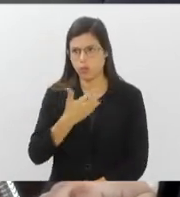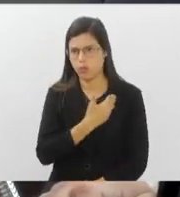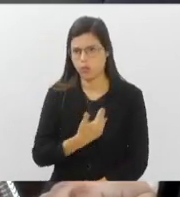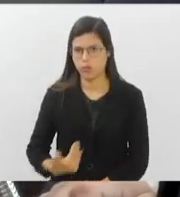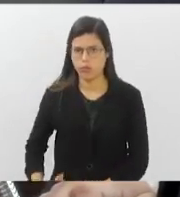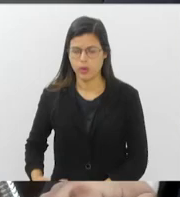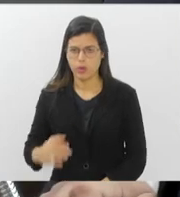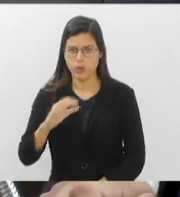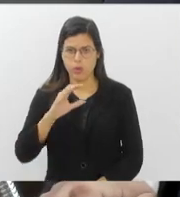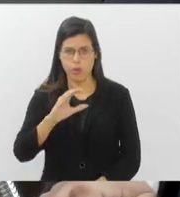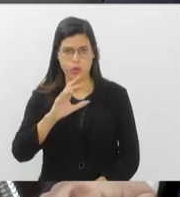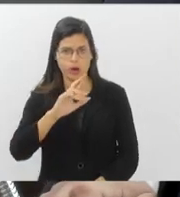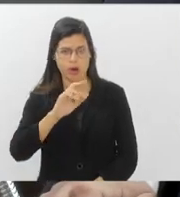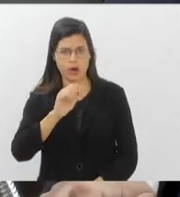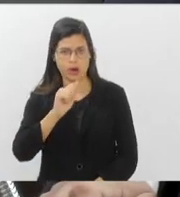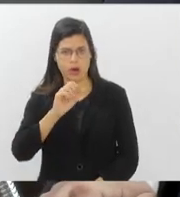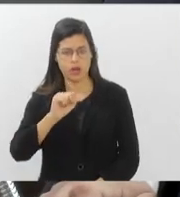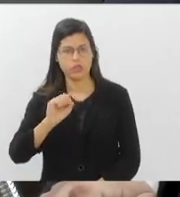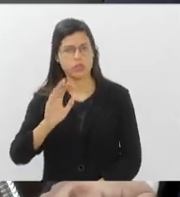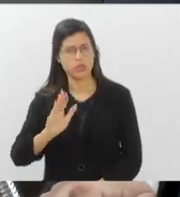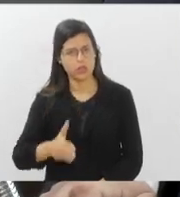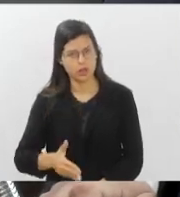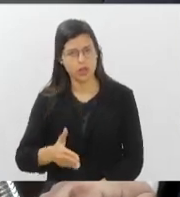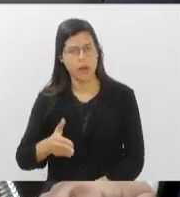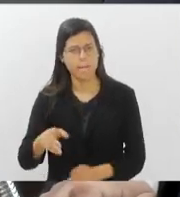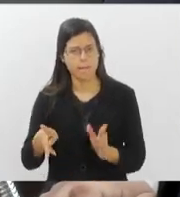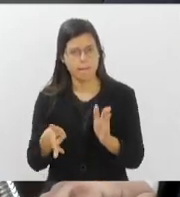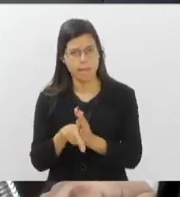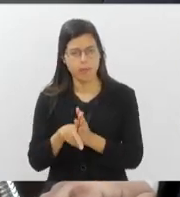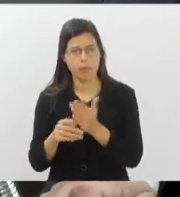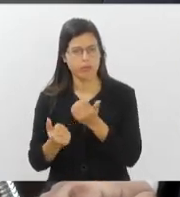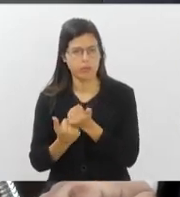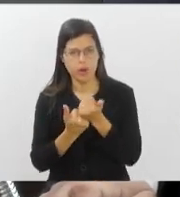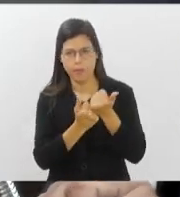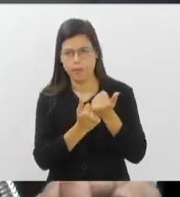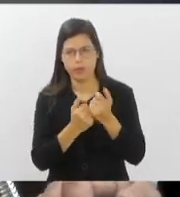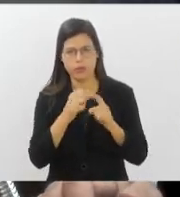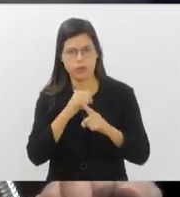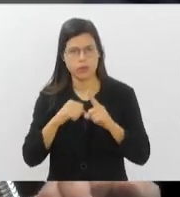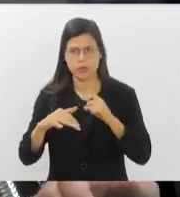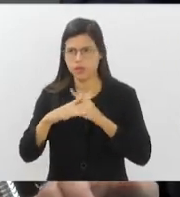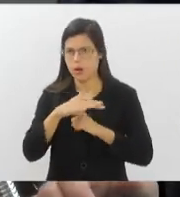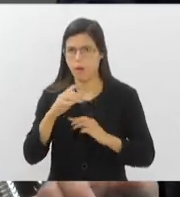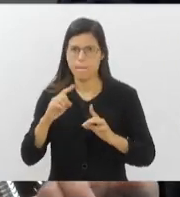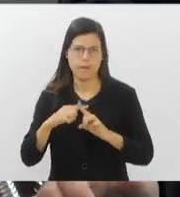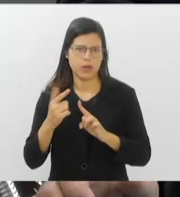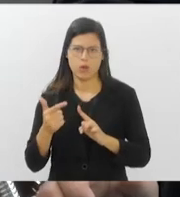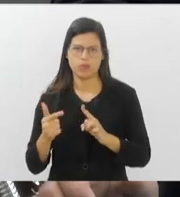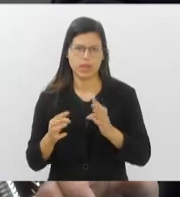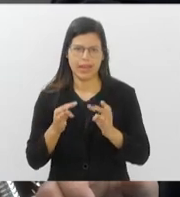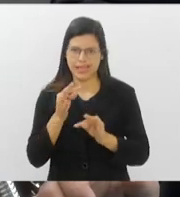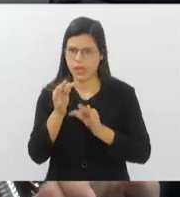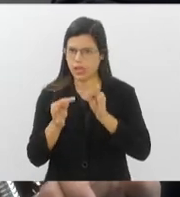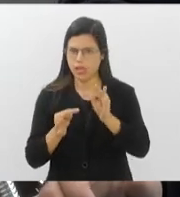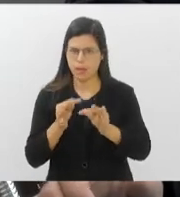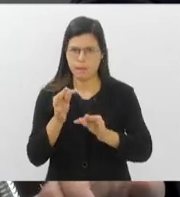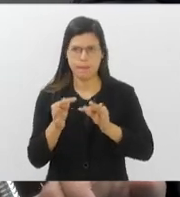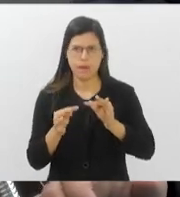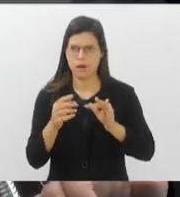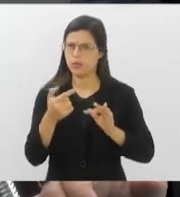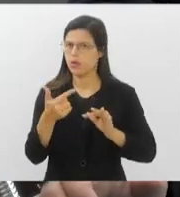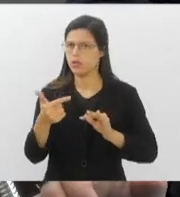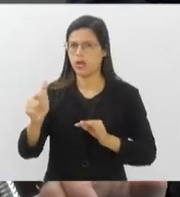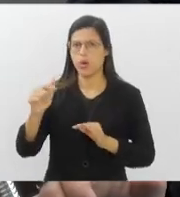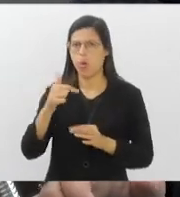uma unidade da assistência social que não promove tratamento, né? Ele tem uma